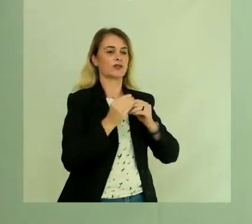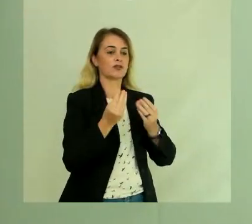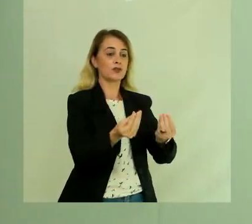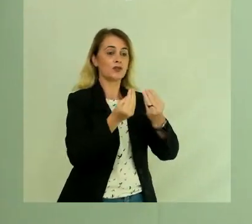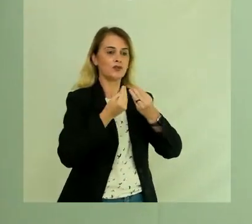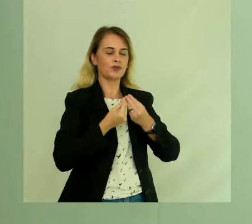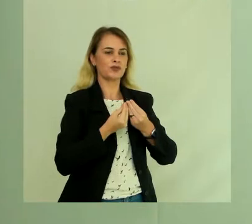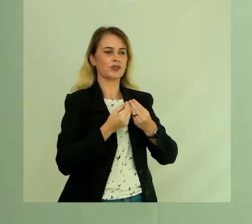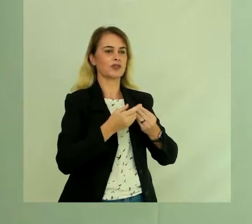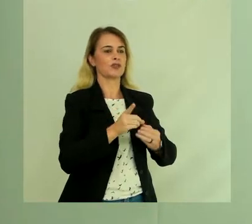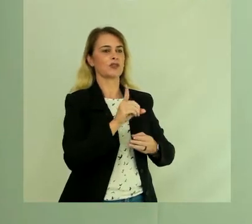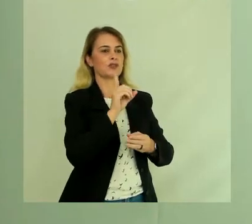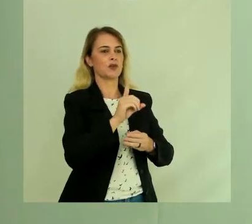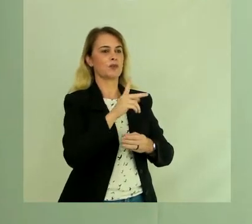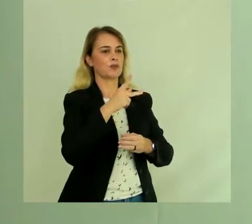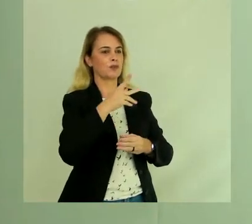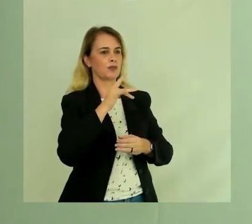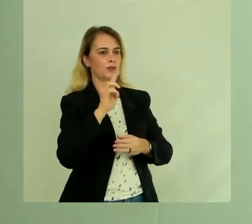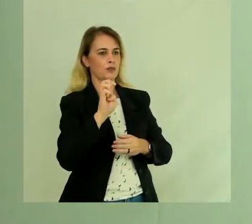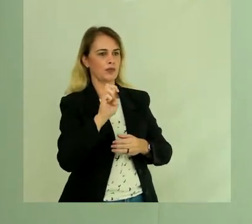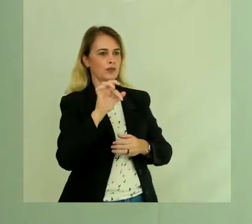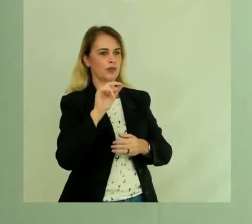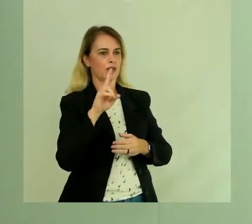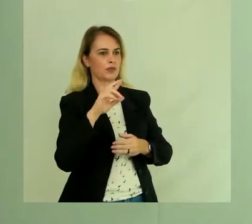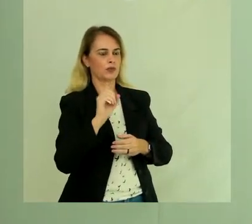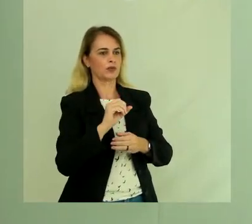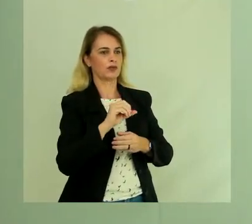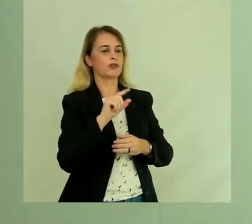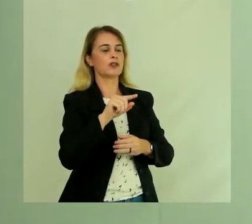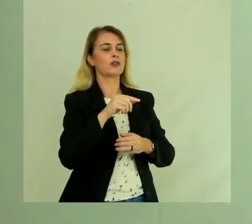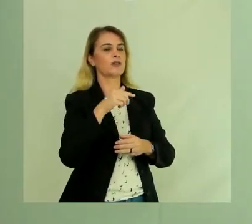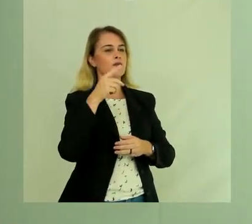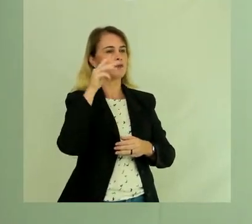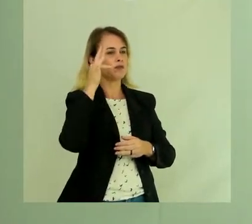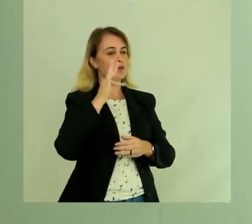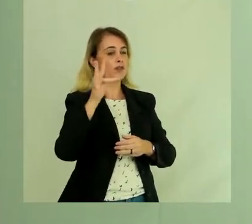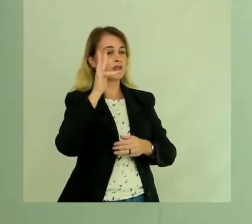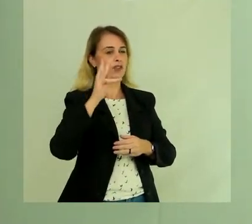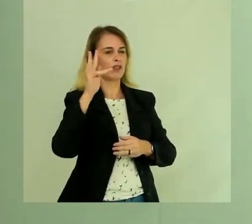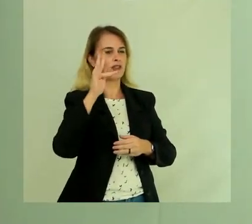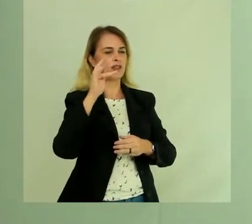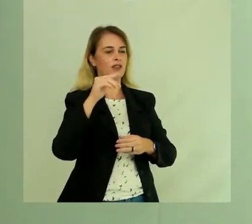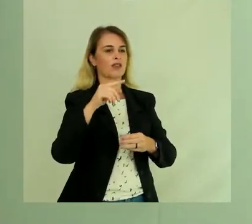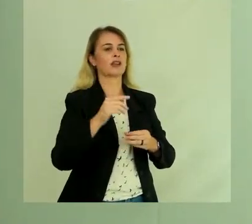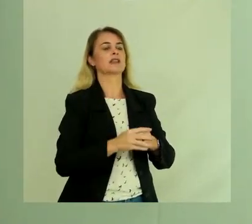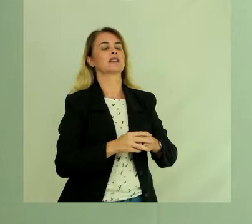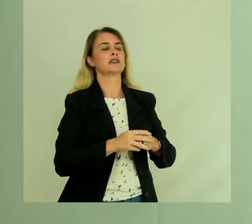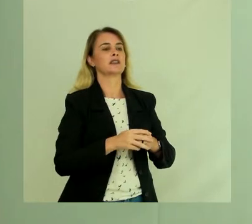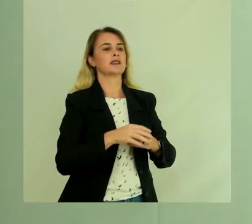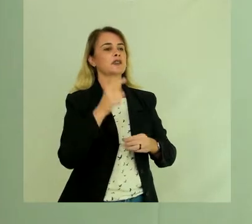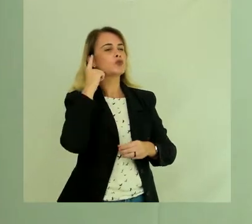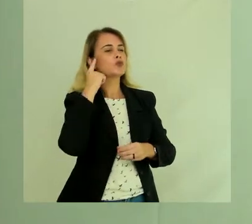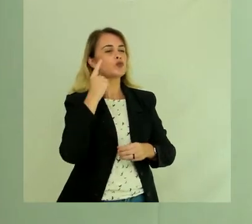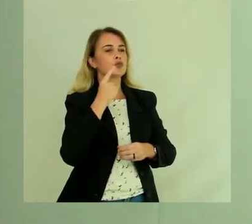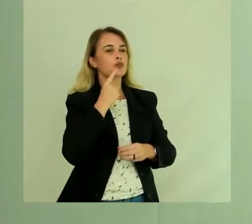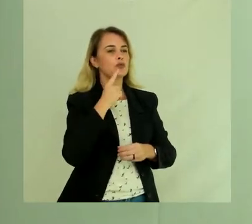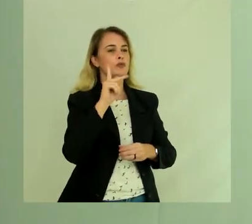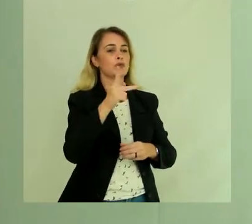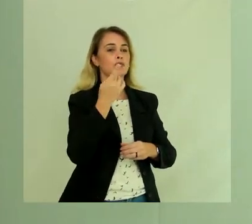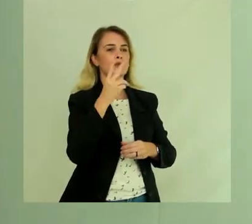II para um francês chamado Huet, que era surdo, e ele trouxe a Libras para o